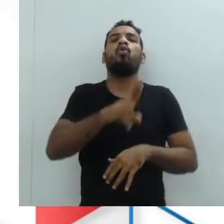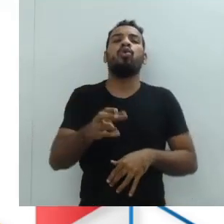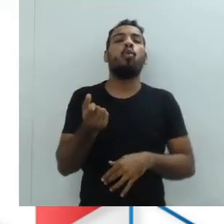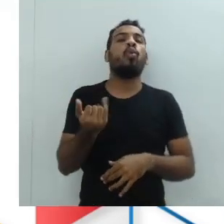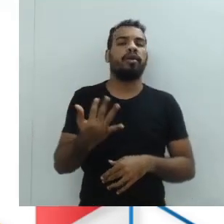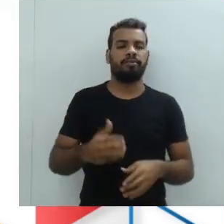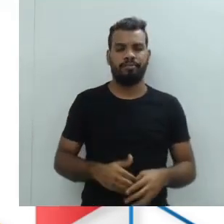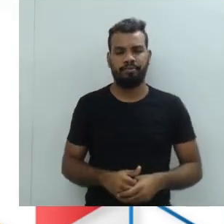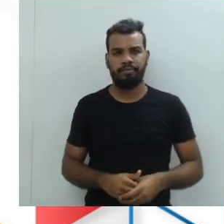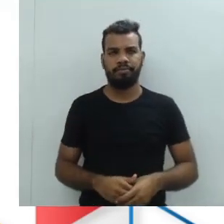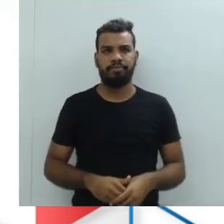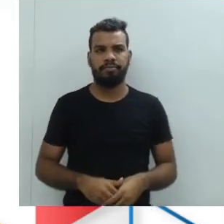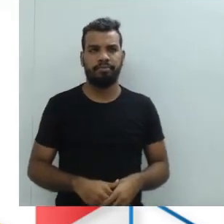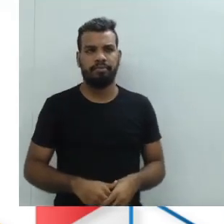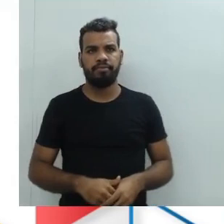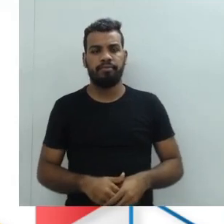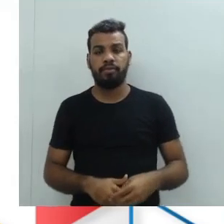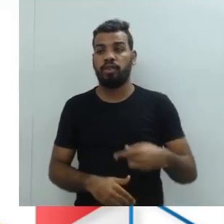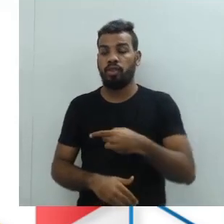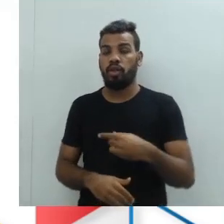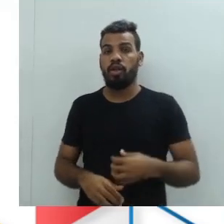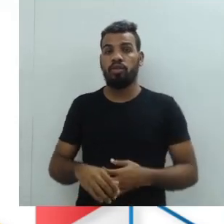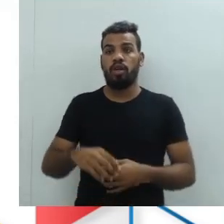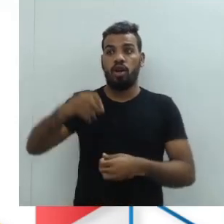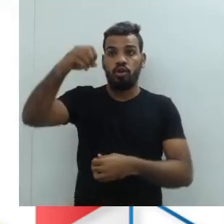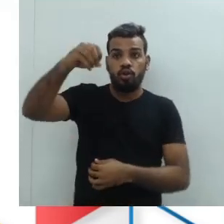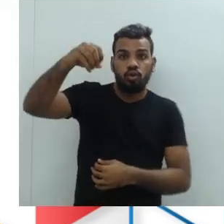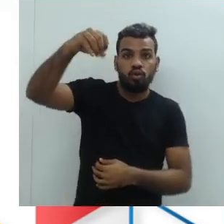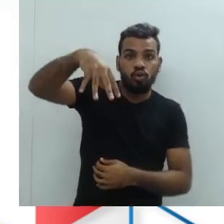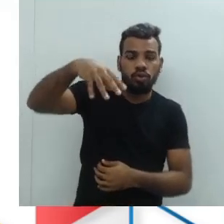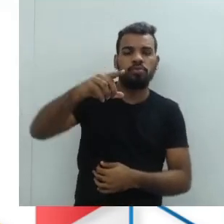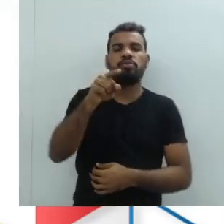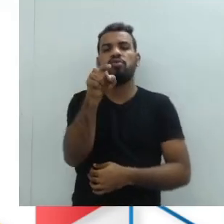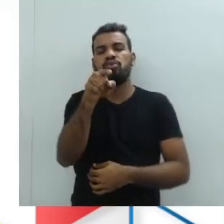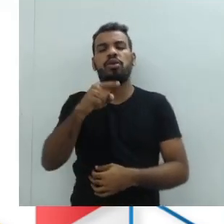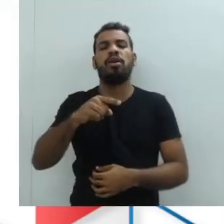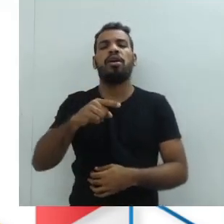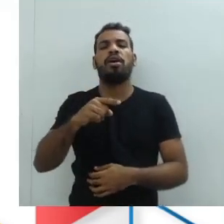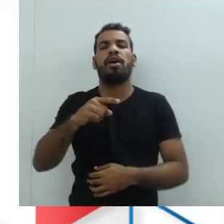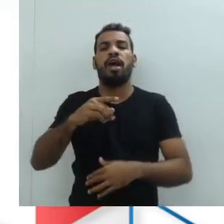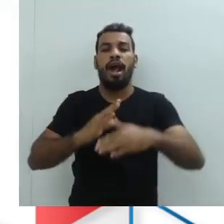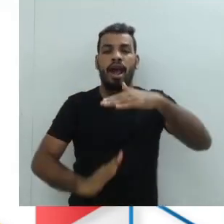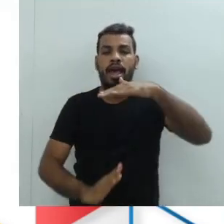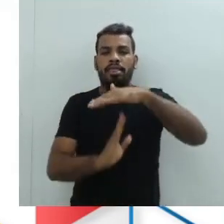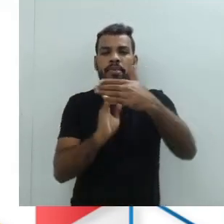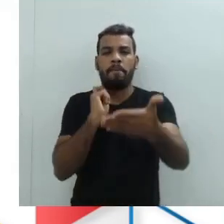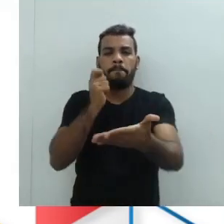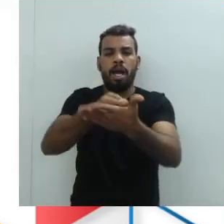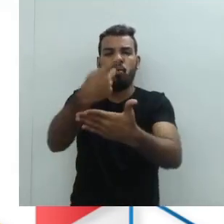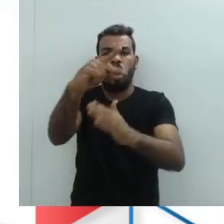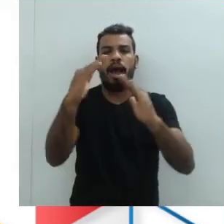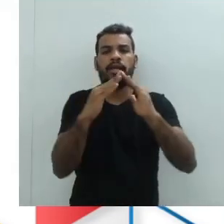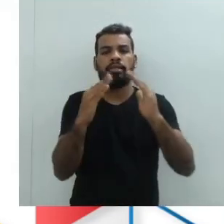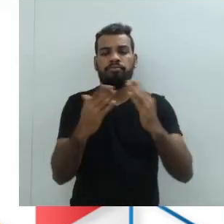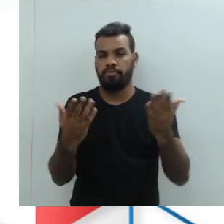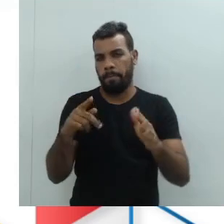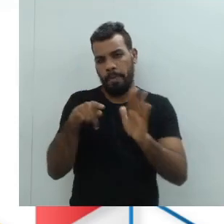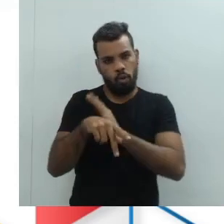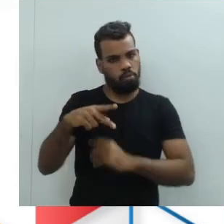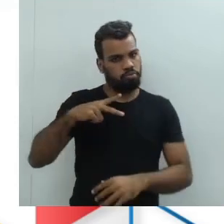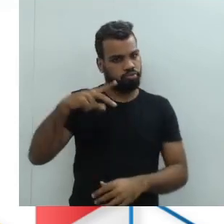Atividade: interpretando a conta de luz. Qual a data de vencimento da conta de luz da sua casa? Aí são perguntas, né,